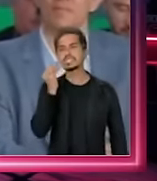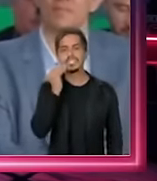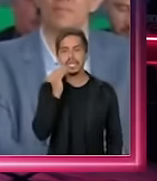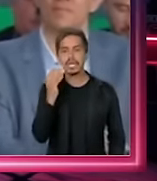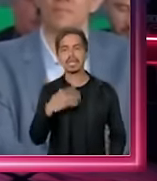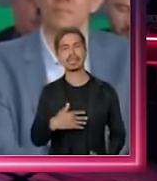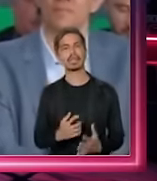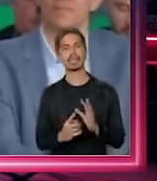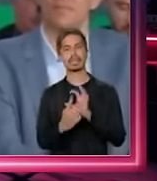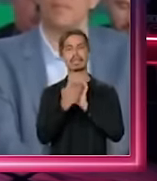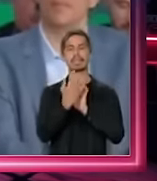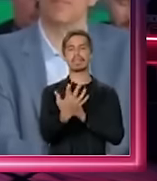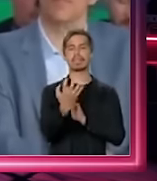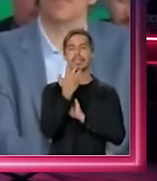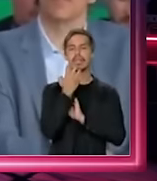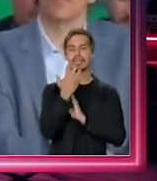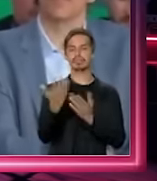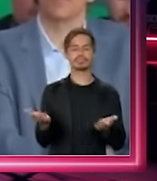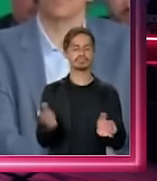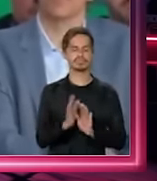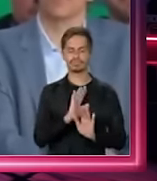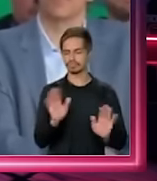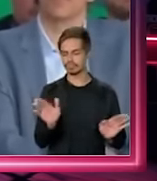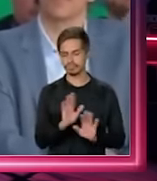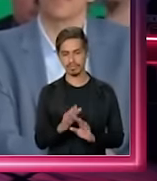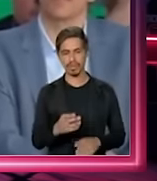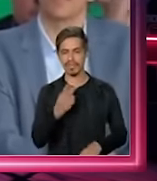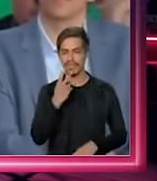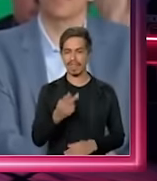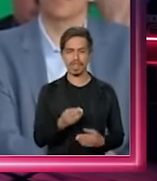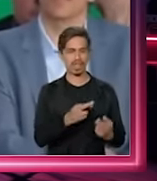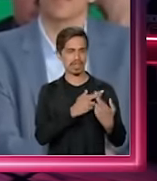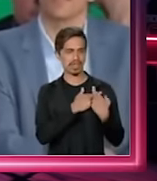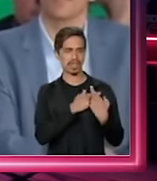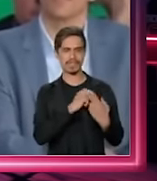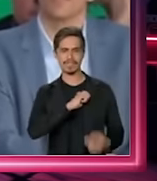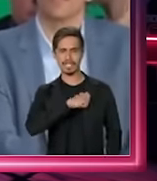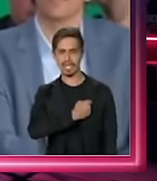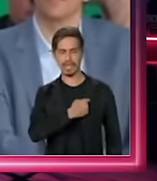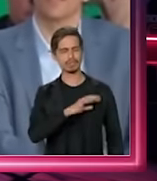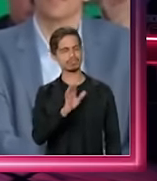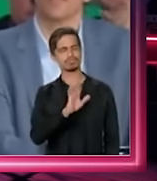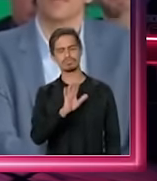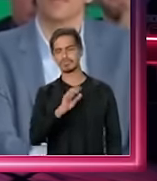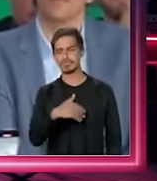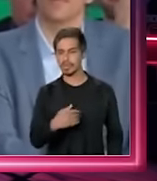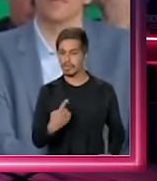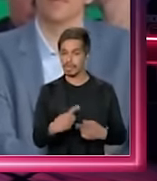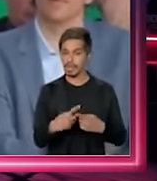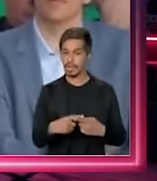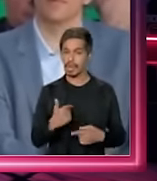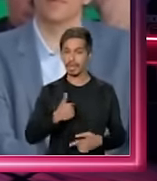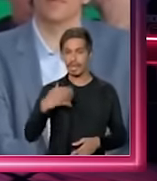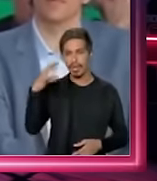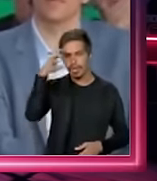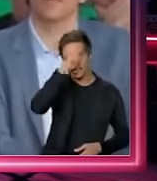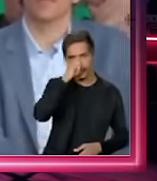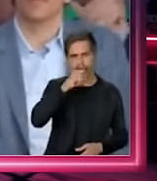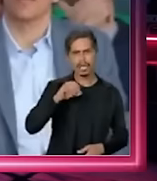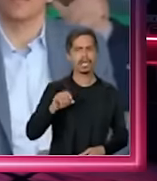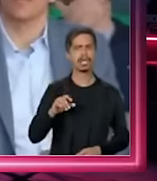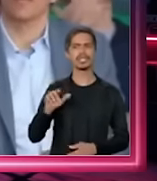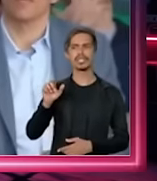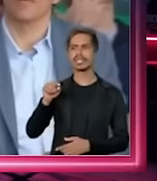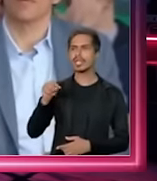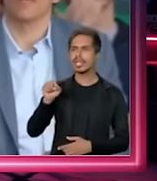criar caso comigo. Não adianta falar de responsabilidade fiscal, porque se tem uma coisa que eu aprendi com a dona Lindu,